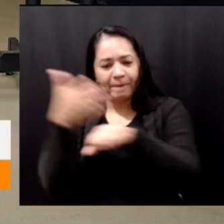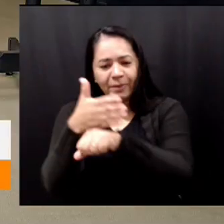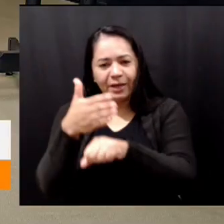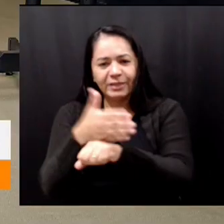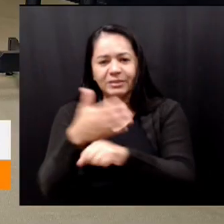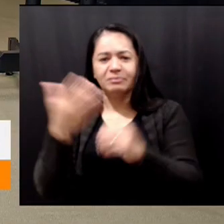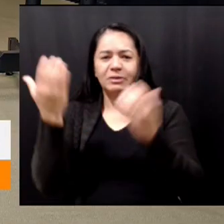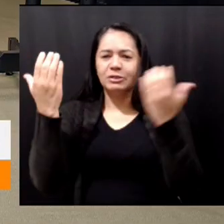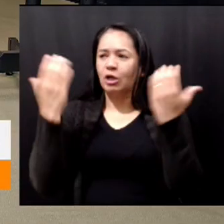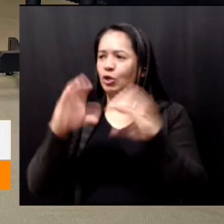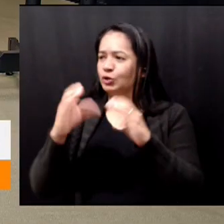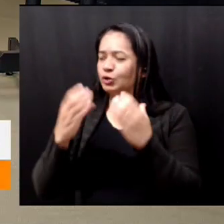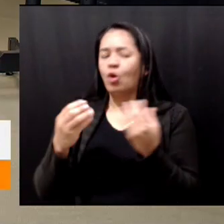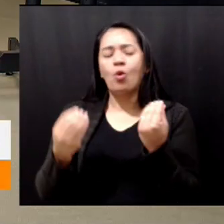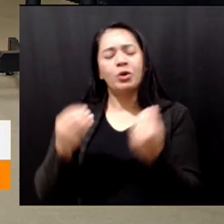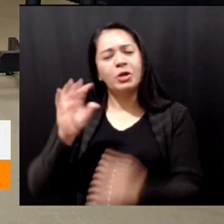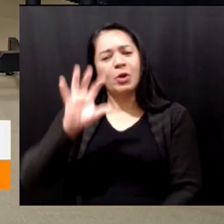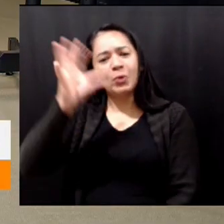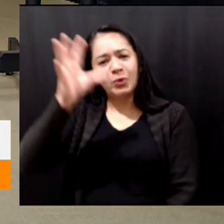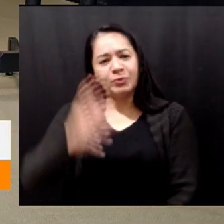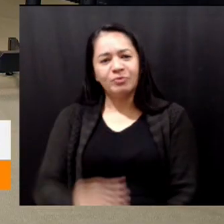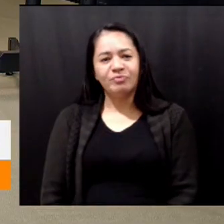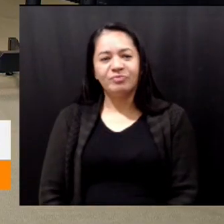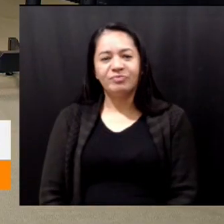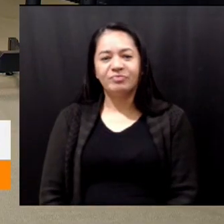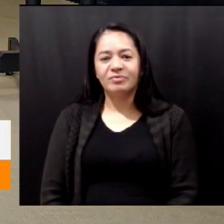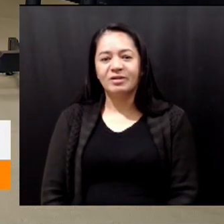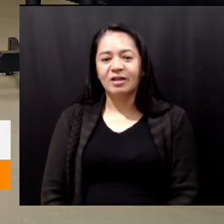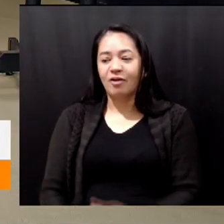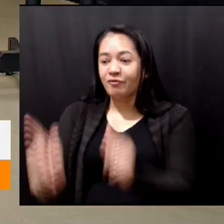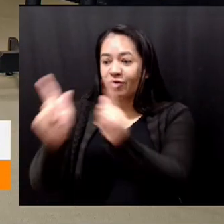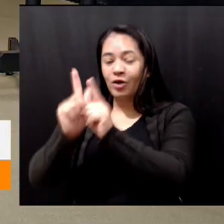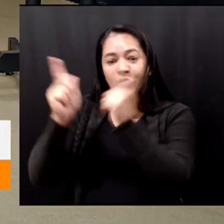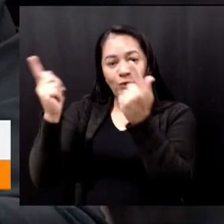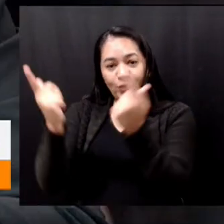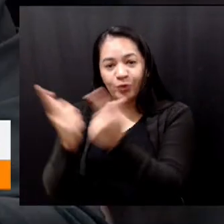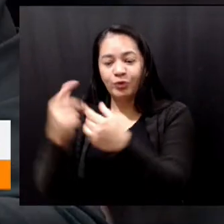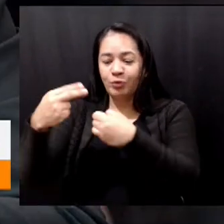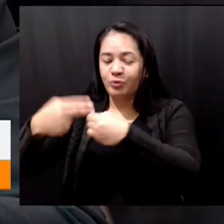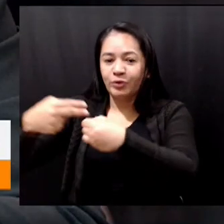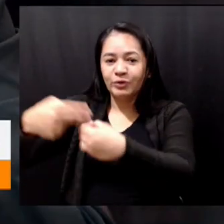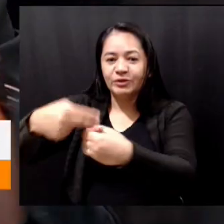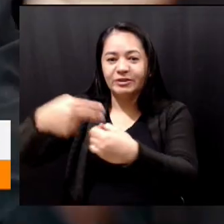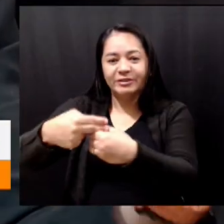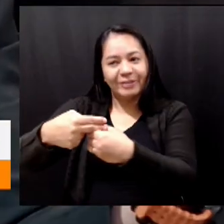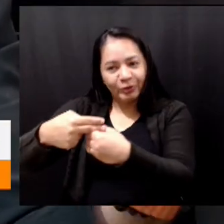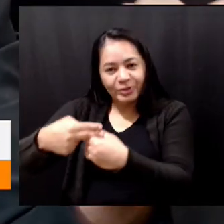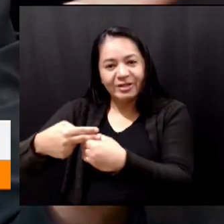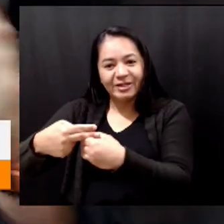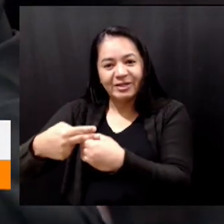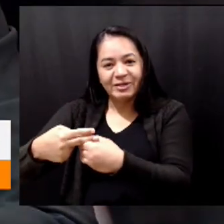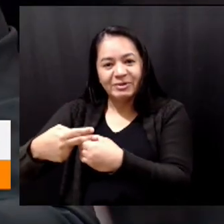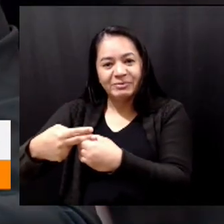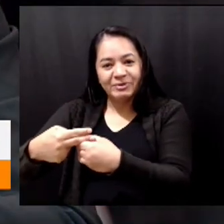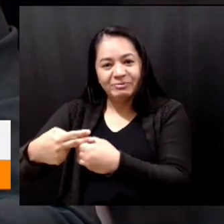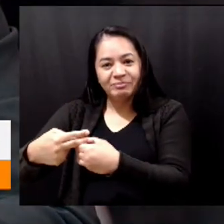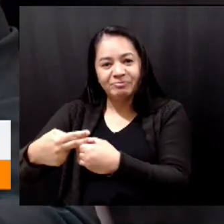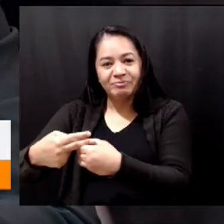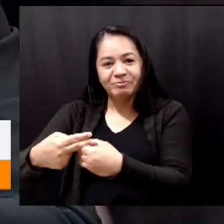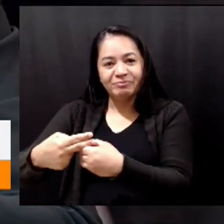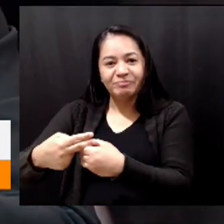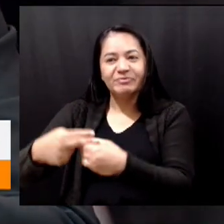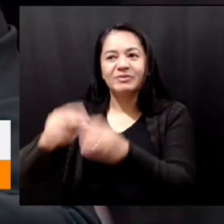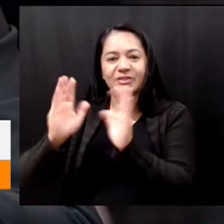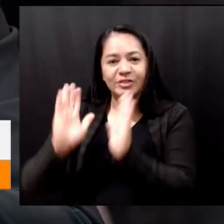essa... Foi um pessoal da Unicamp, né? Foi um time da Unicamp que, inclusive, aí o professor